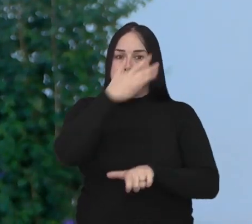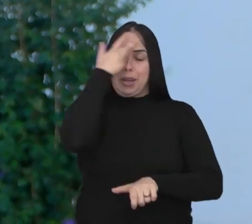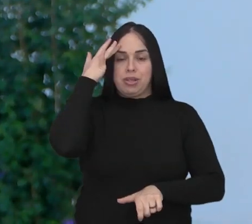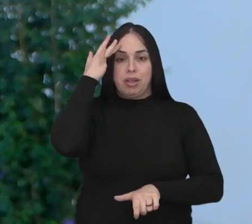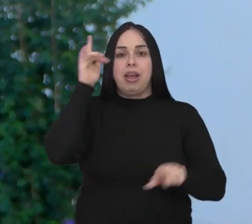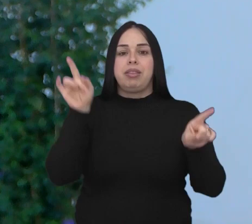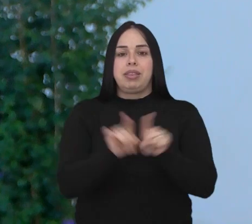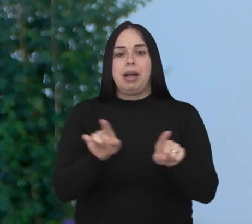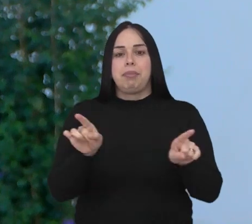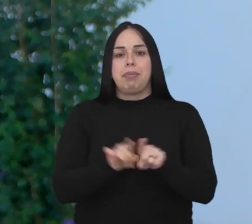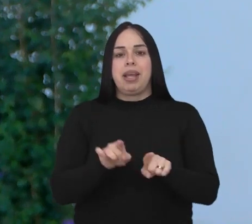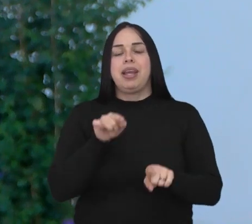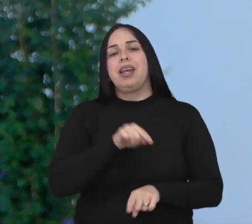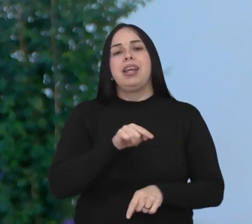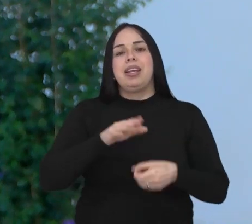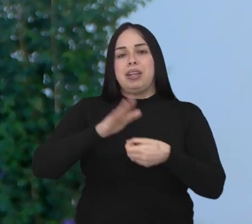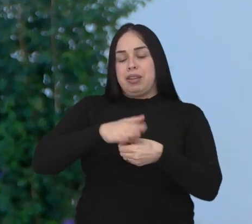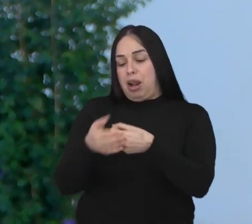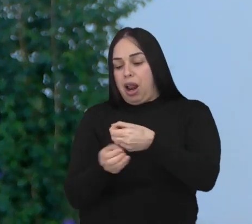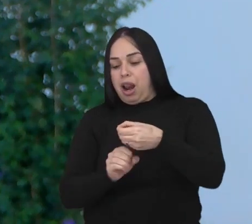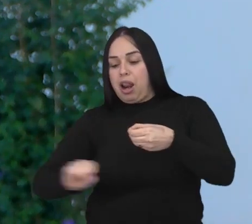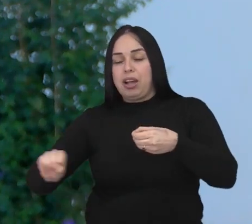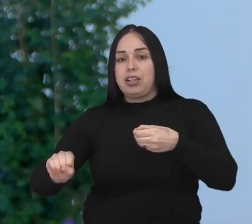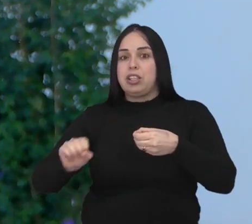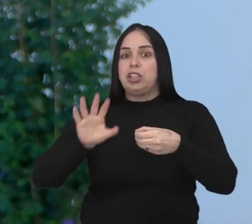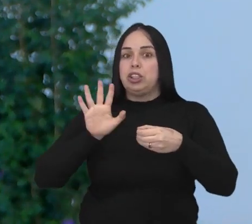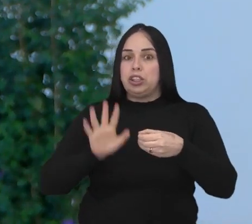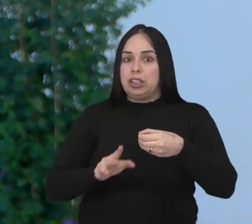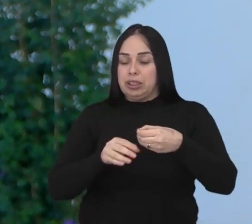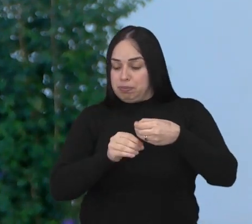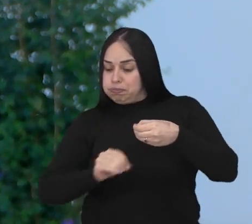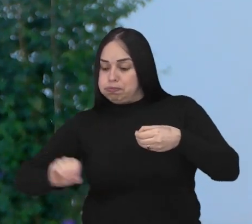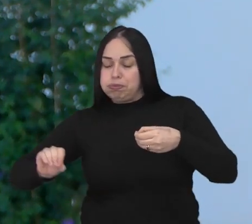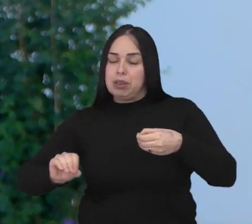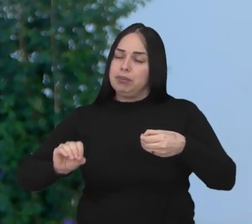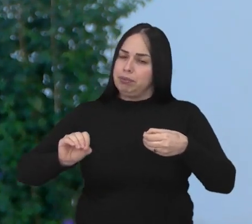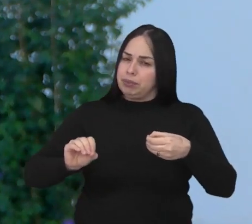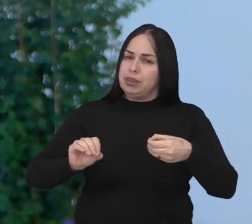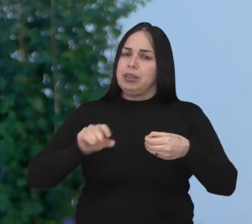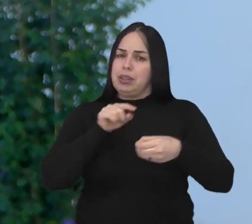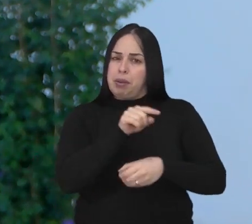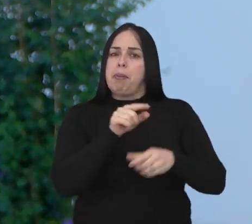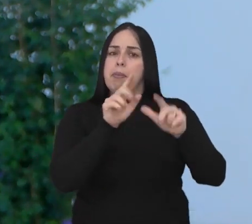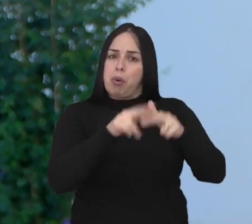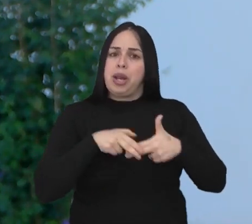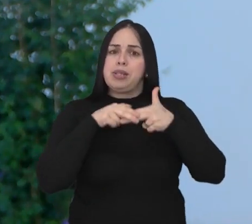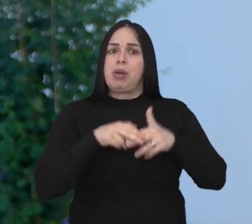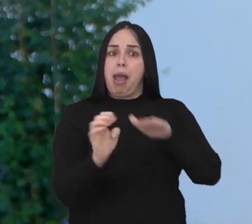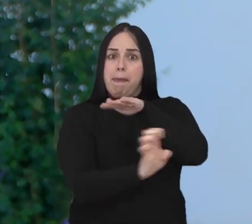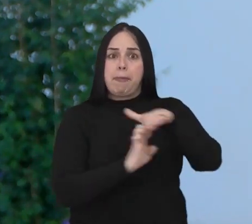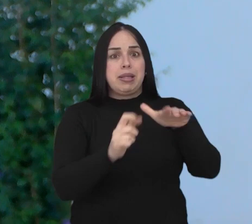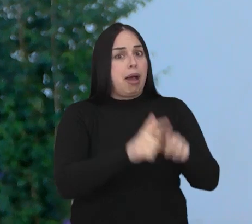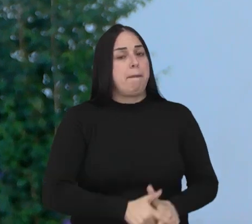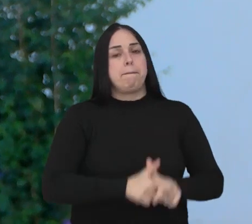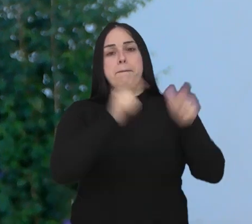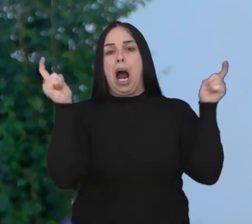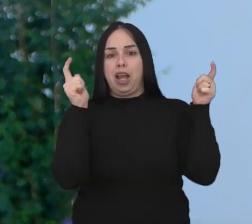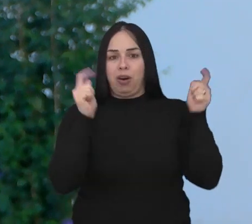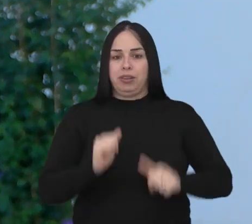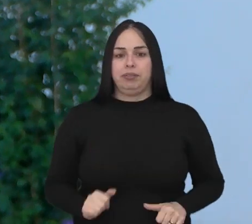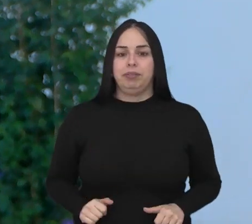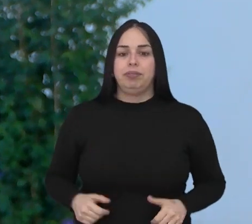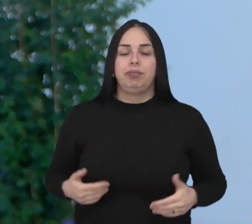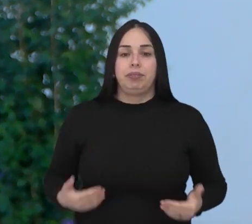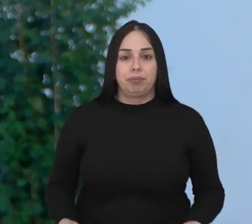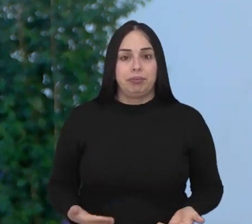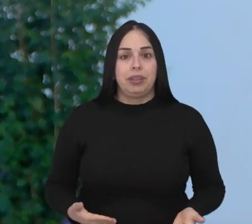de pessoas e também é responsável pelo acesso à rede de esgoto a 25 milhões. Números que fazem dela a maior